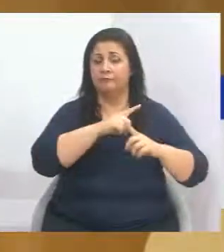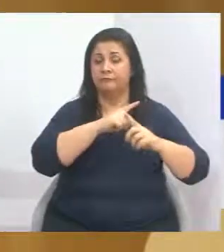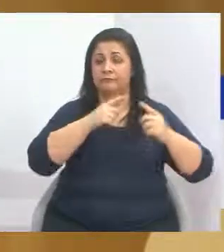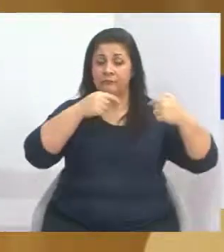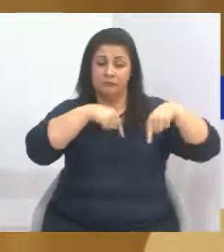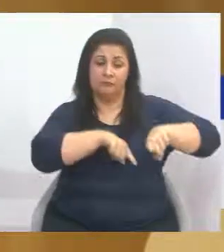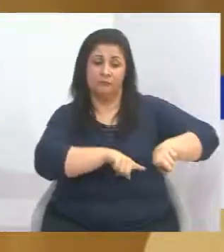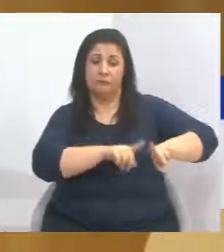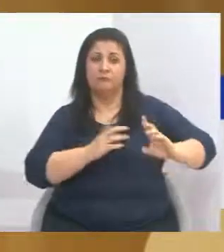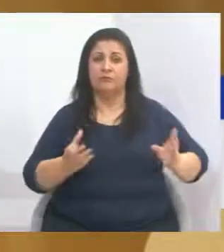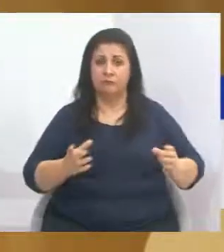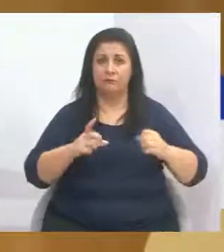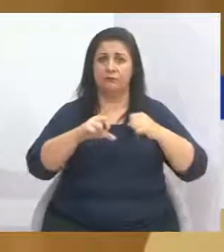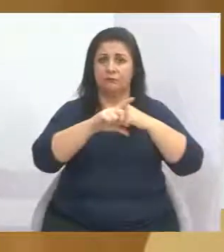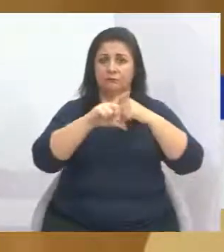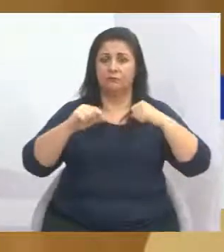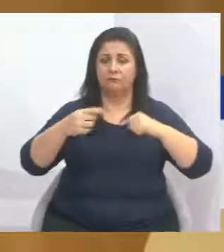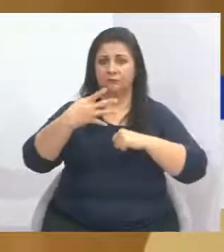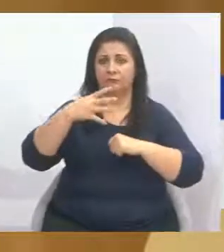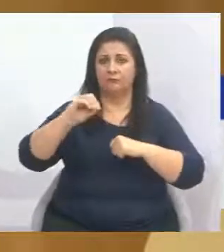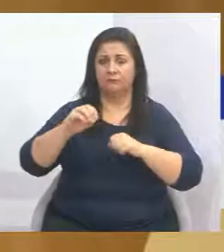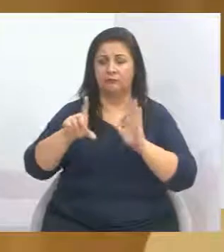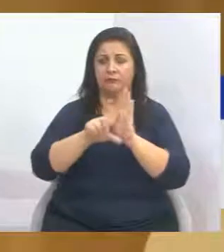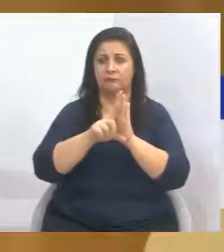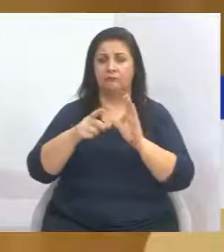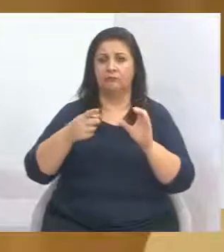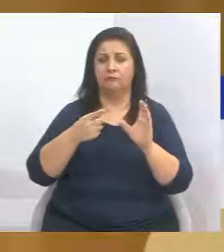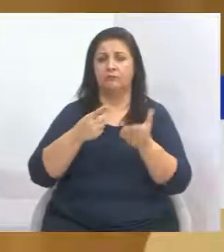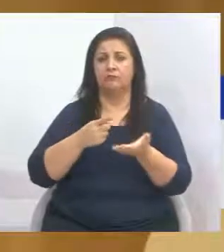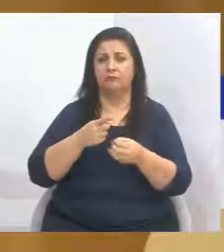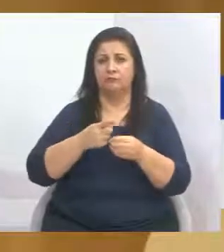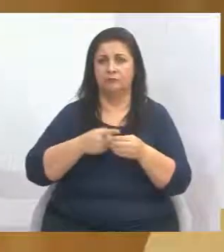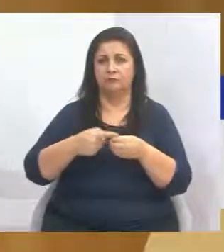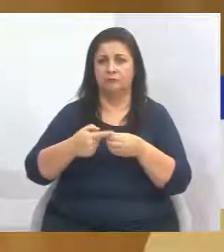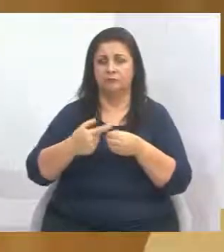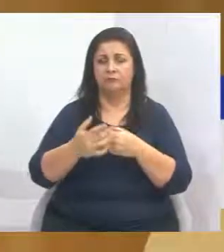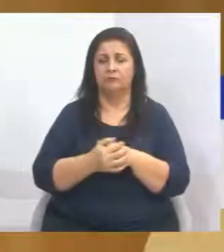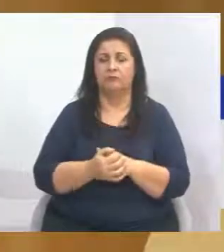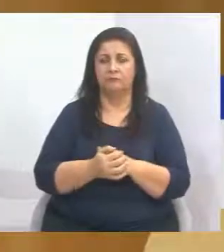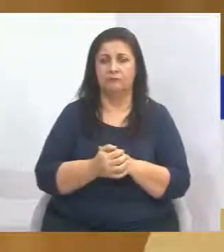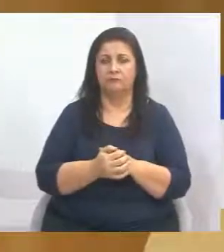único do artigo 40 da Lei Orgânica do Município, Lei número